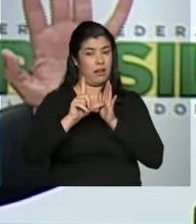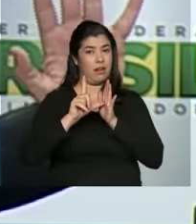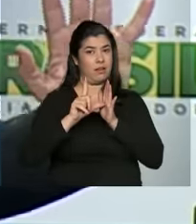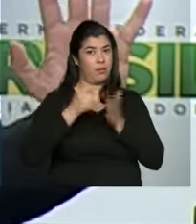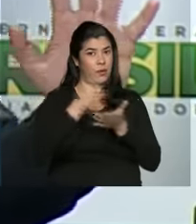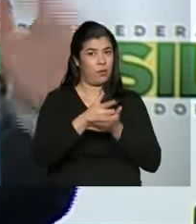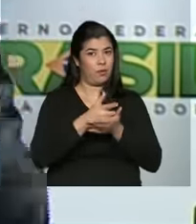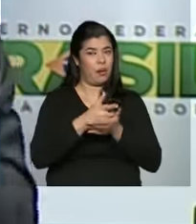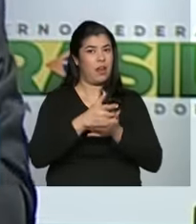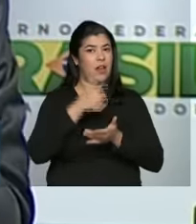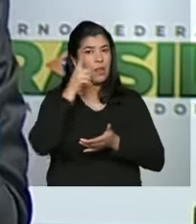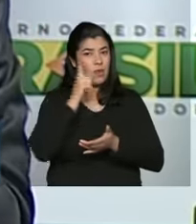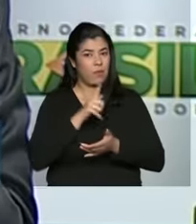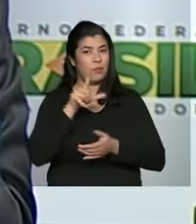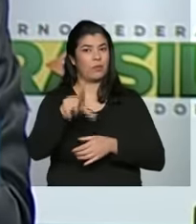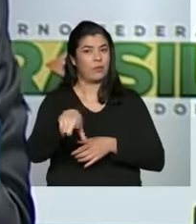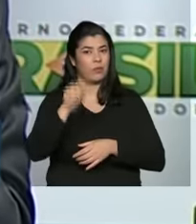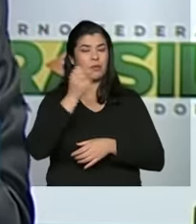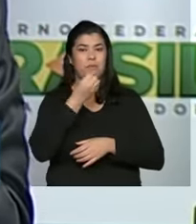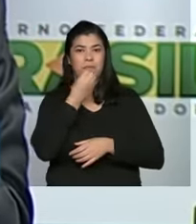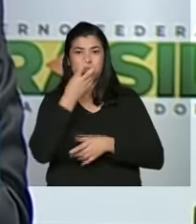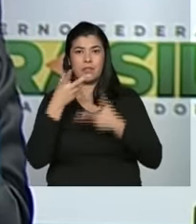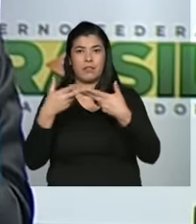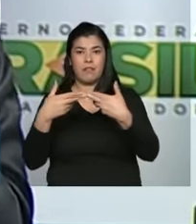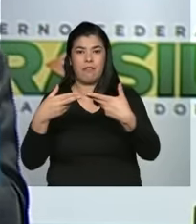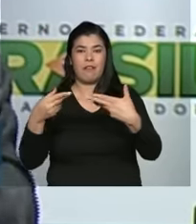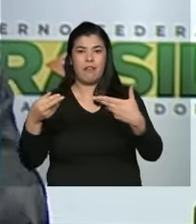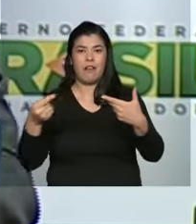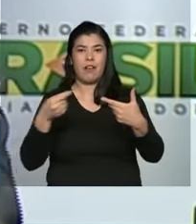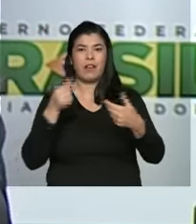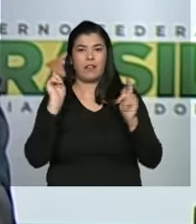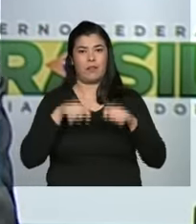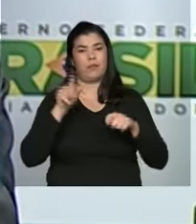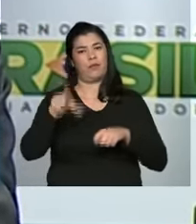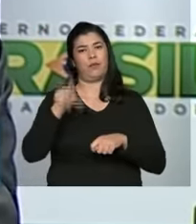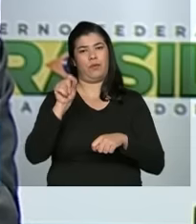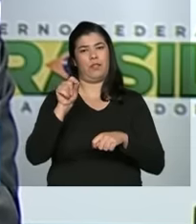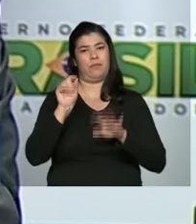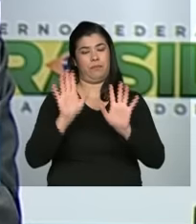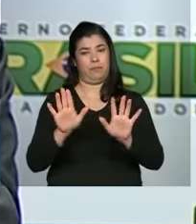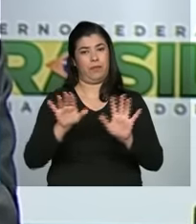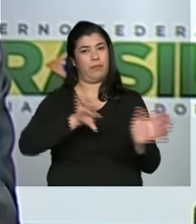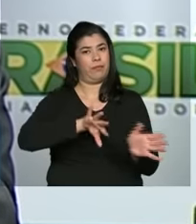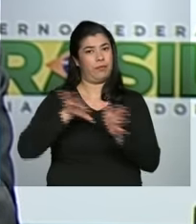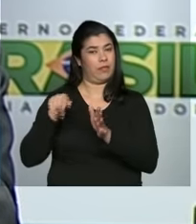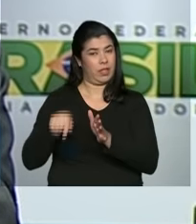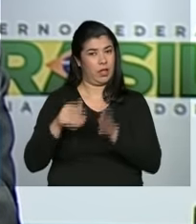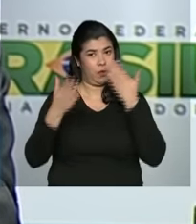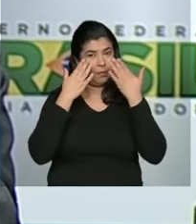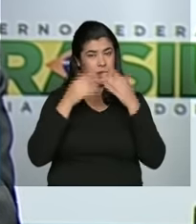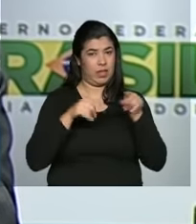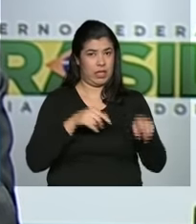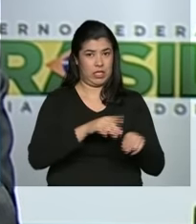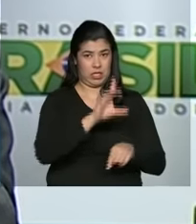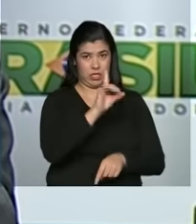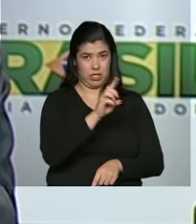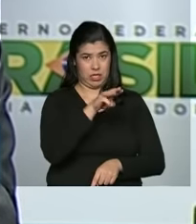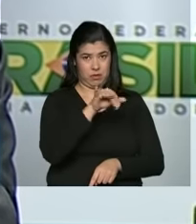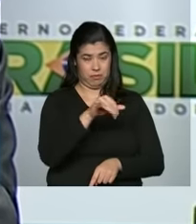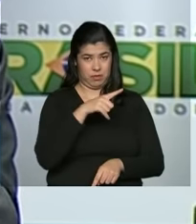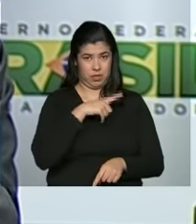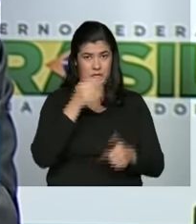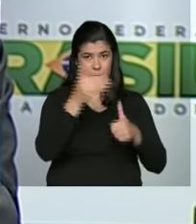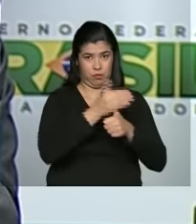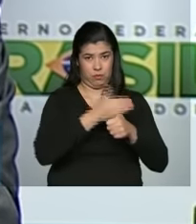ter escolha é um bem que você tem a capacidade de escolher na maior parte das vezes os dispositivos médicos implantáveis